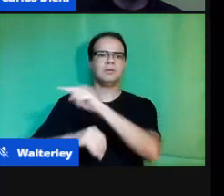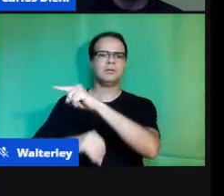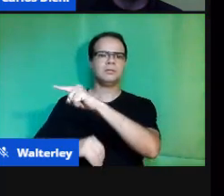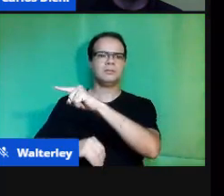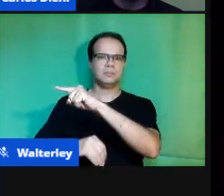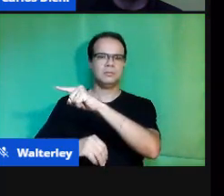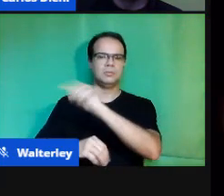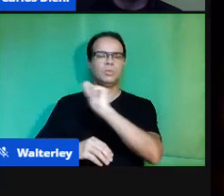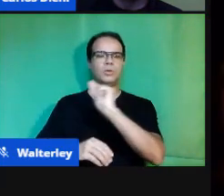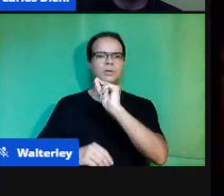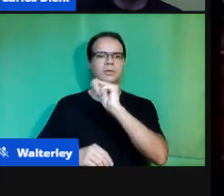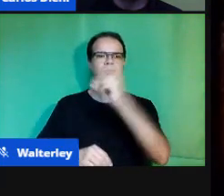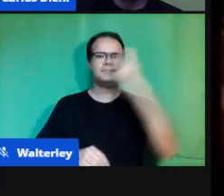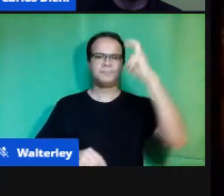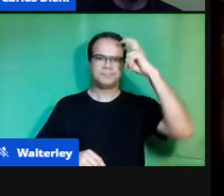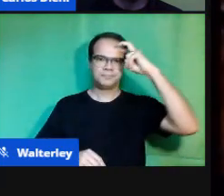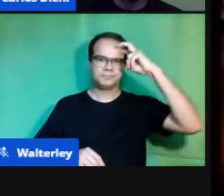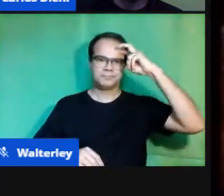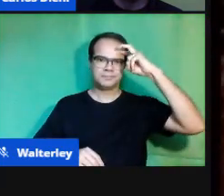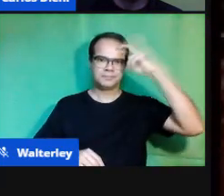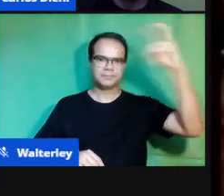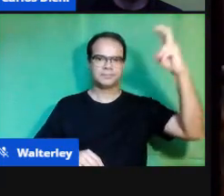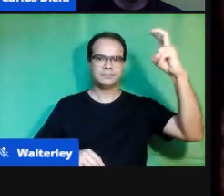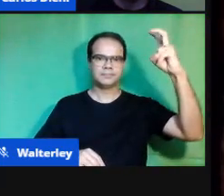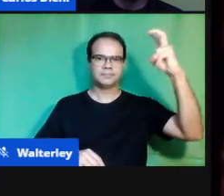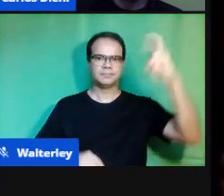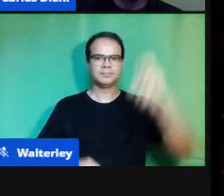Esse aqui. Esse aqui,